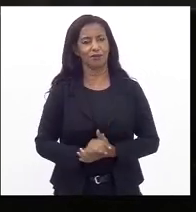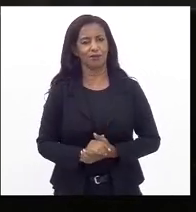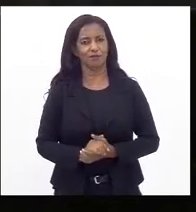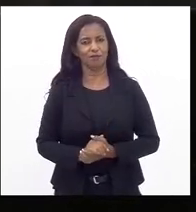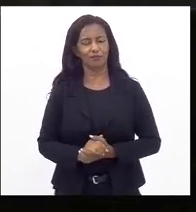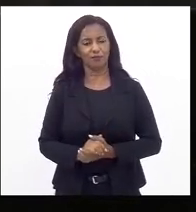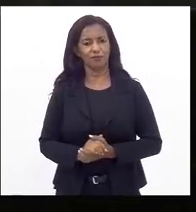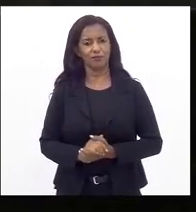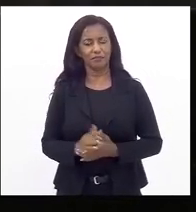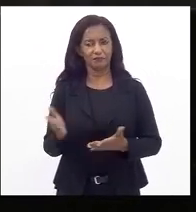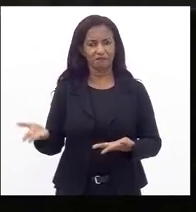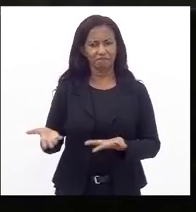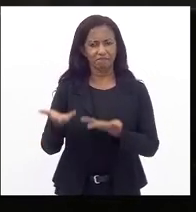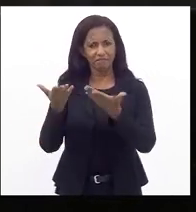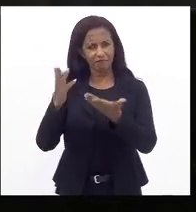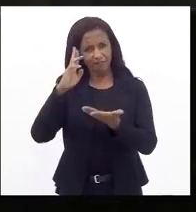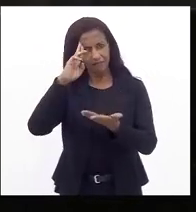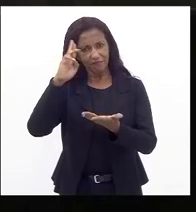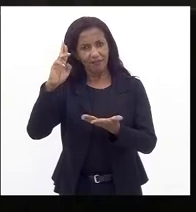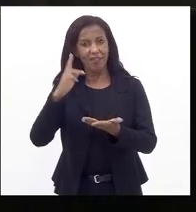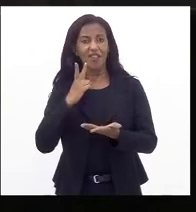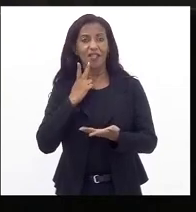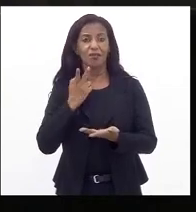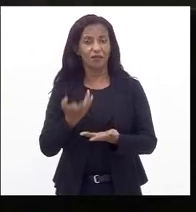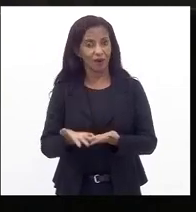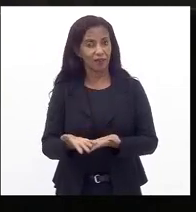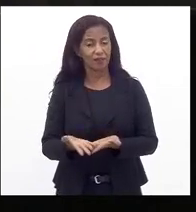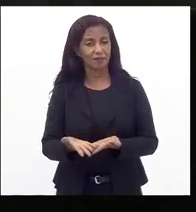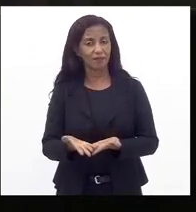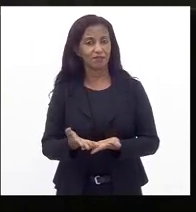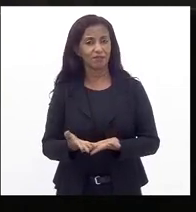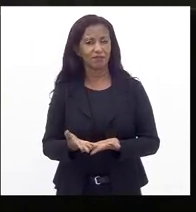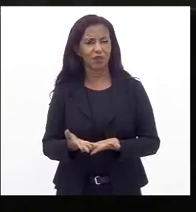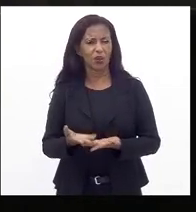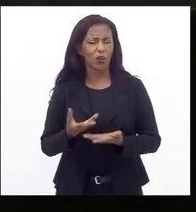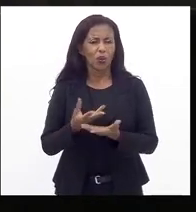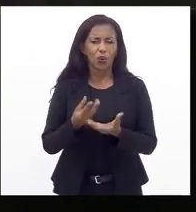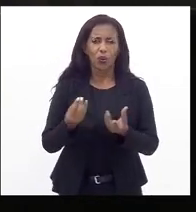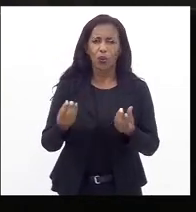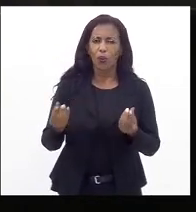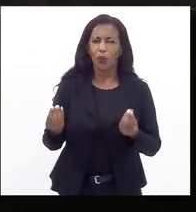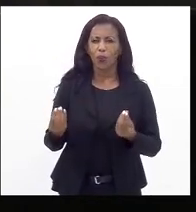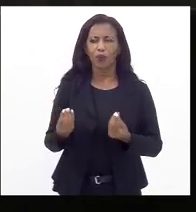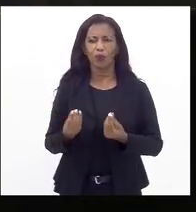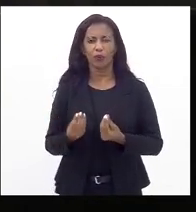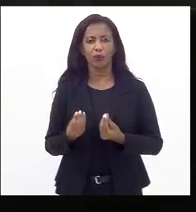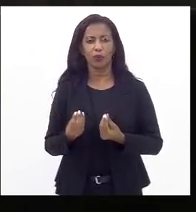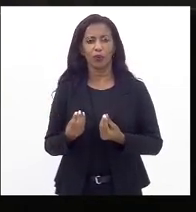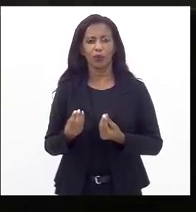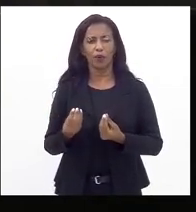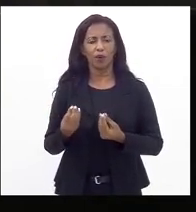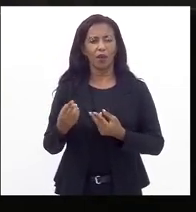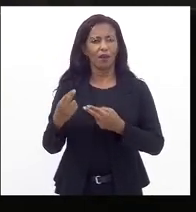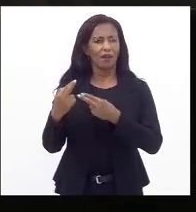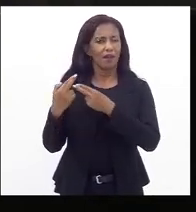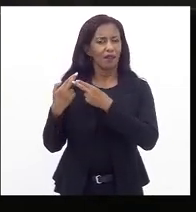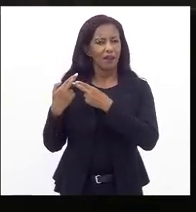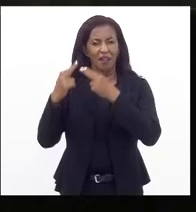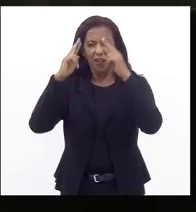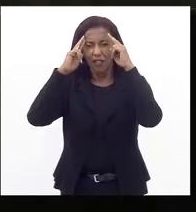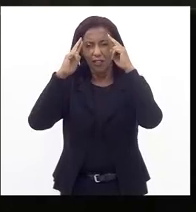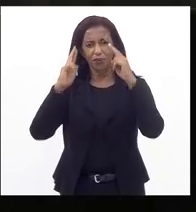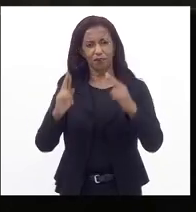você excelência e falo isso com muito respeito e orgulho